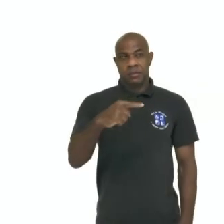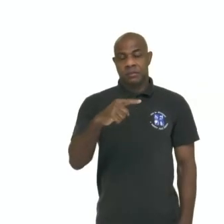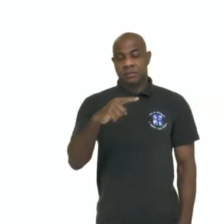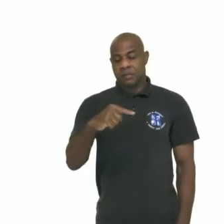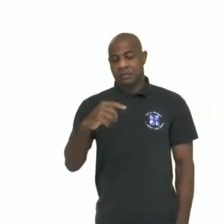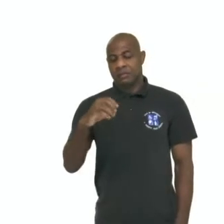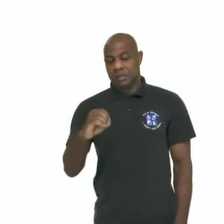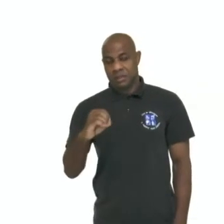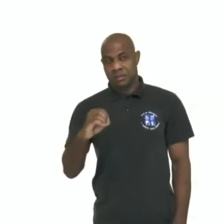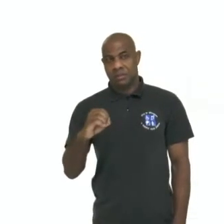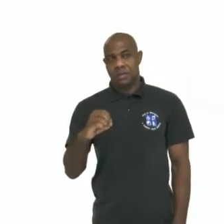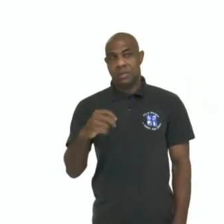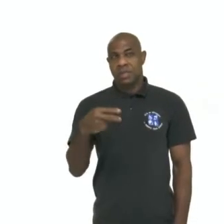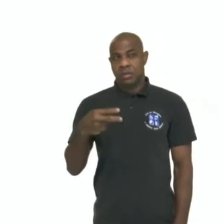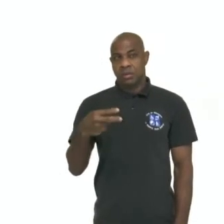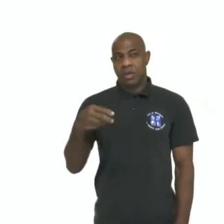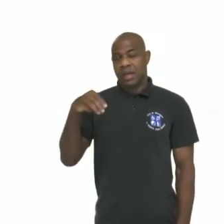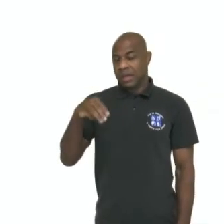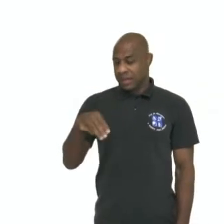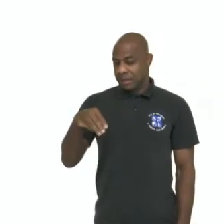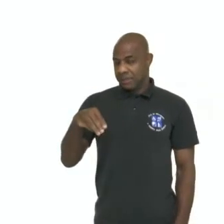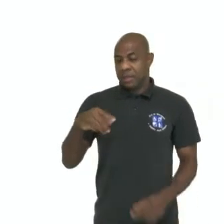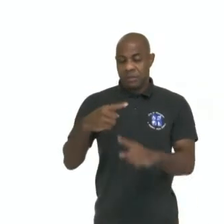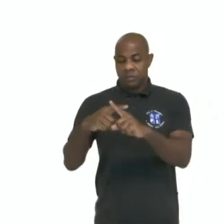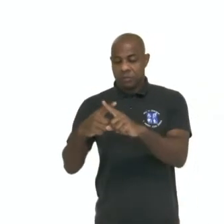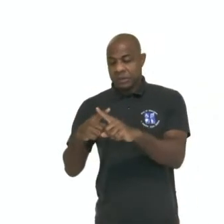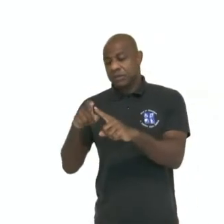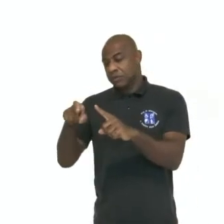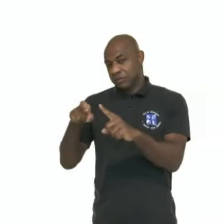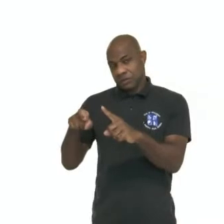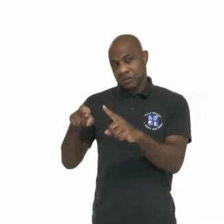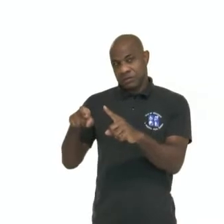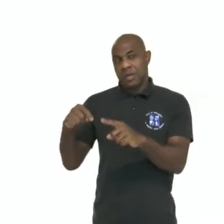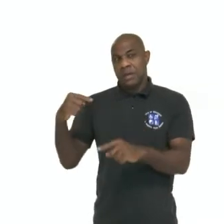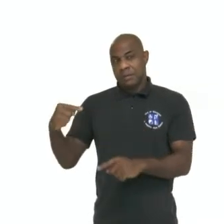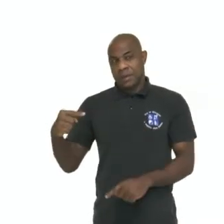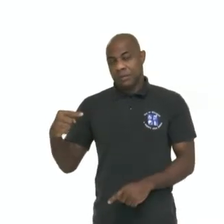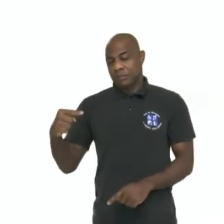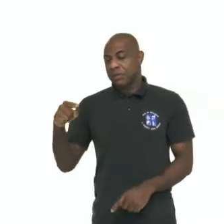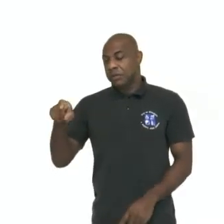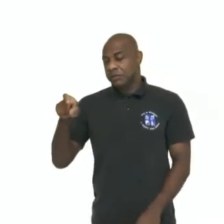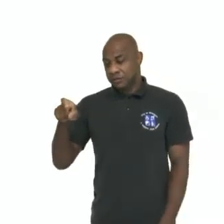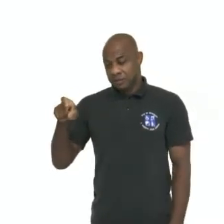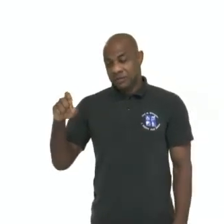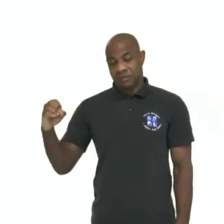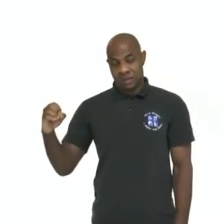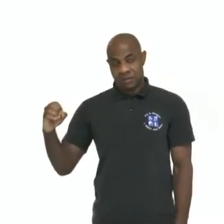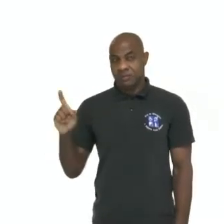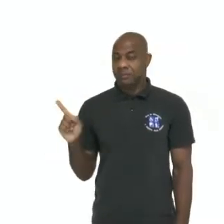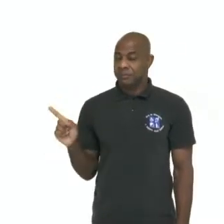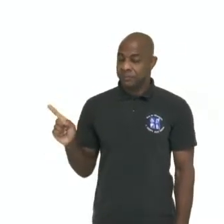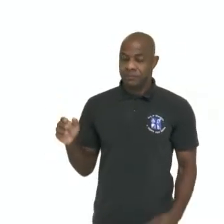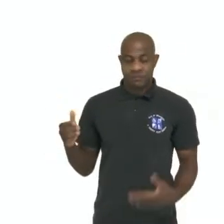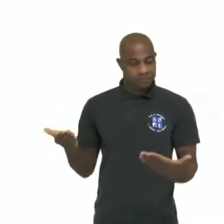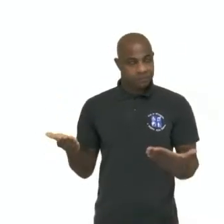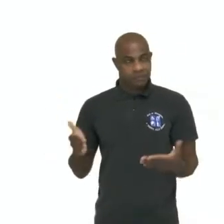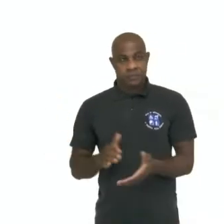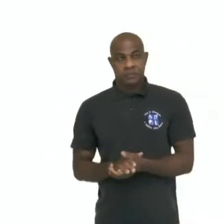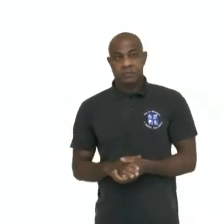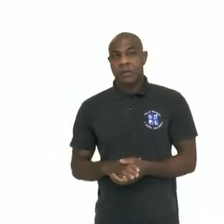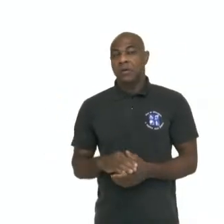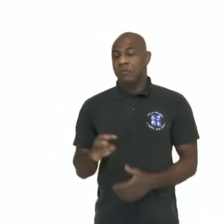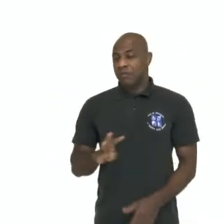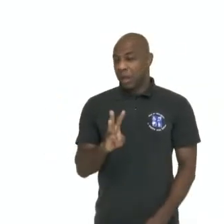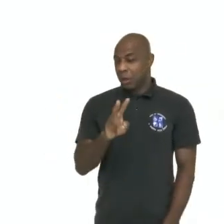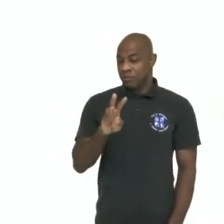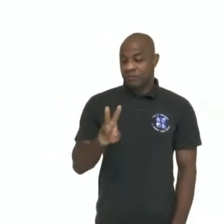Y0 igual a M que multiplica x menos x0. Tranquilo? Então o valor de M que a